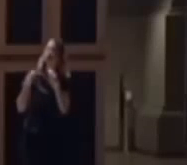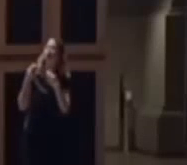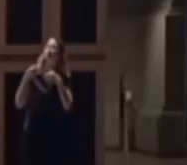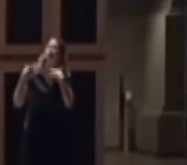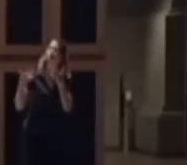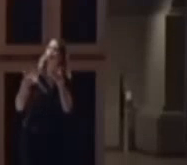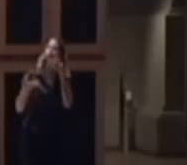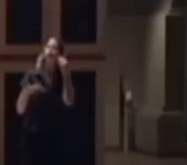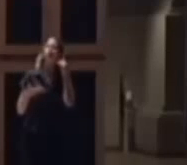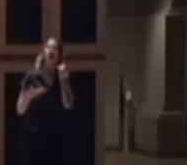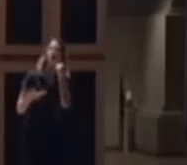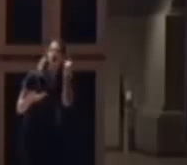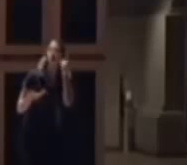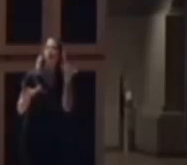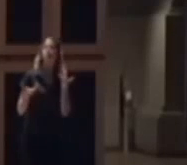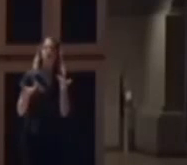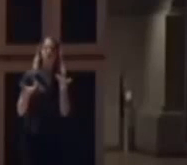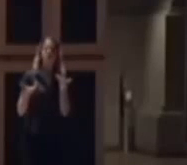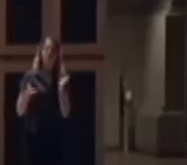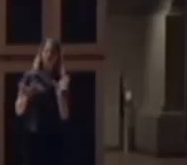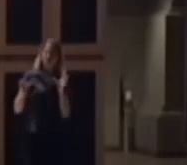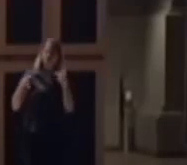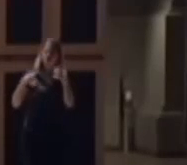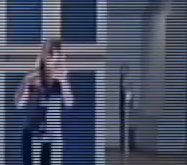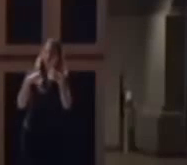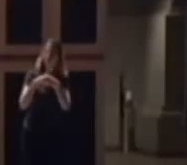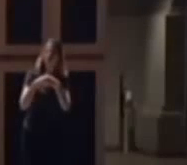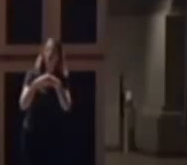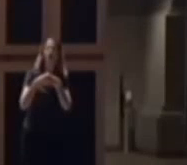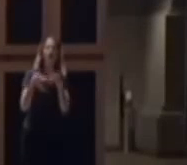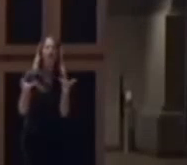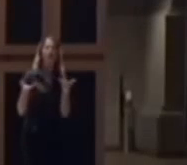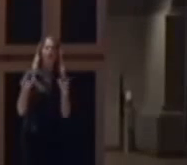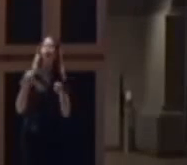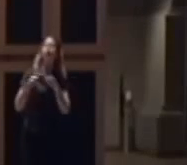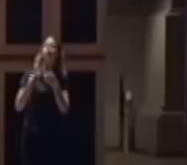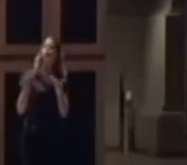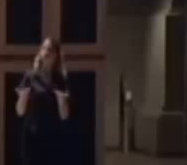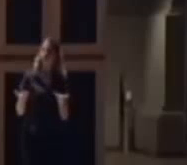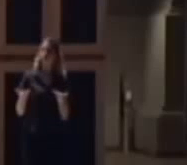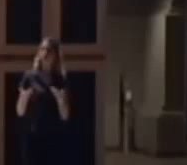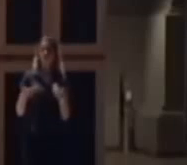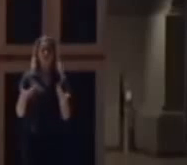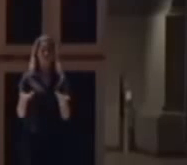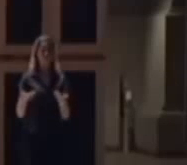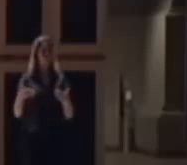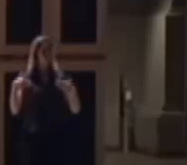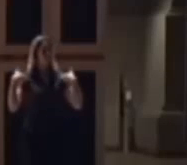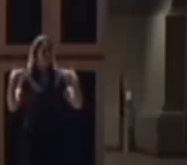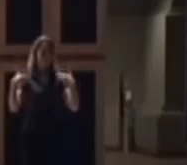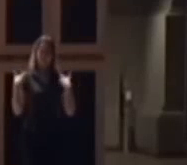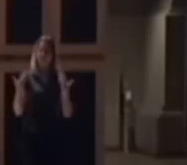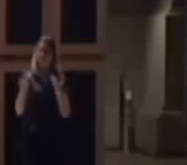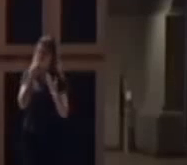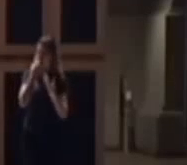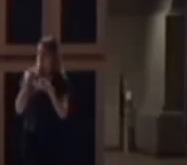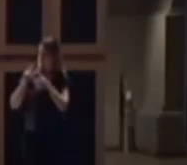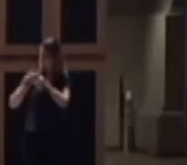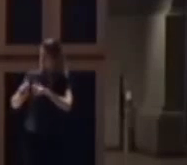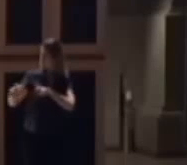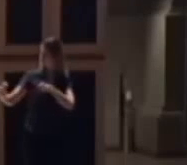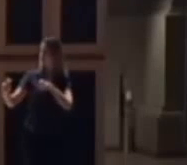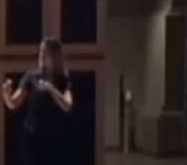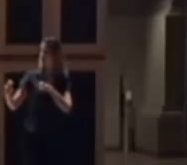importância desse trabalho em rede entre os entes federados, e falar também, promotor, da alegria de ter o Ministério Público na mesa, que eu acho